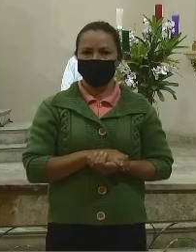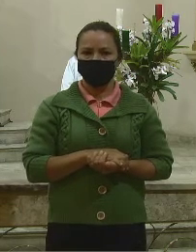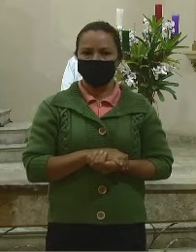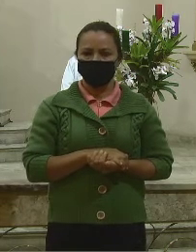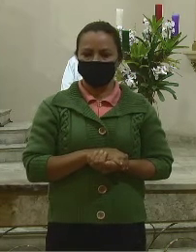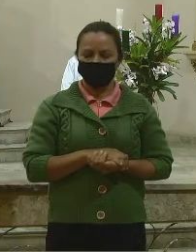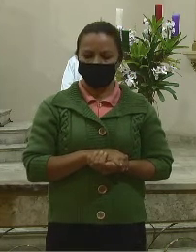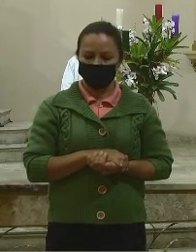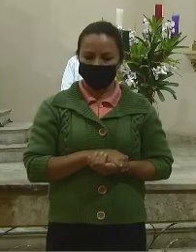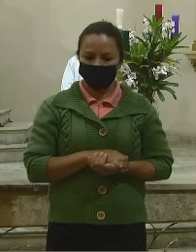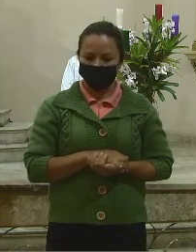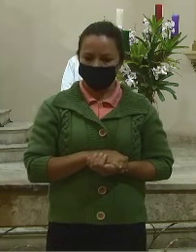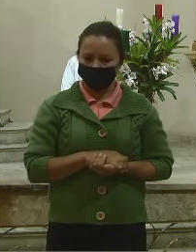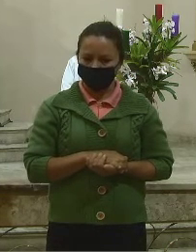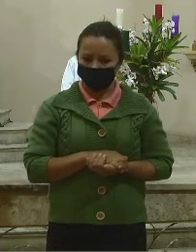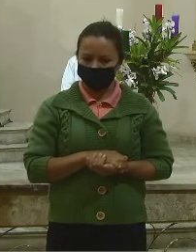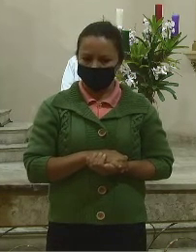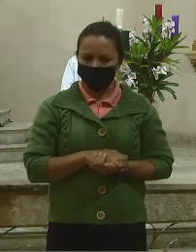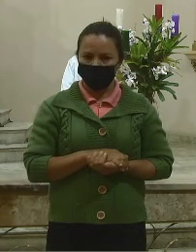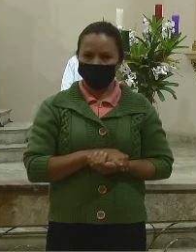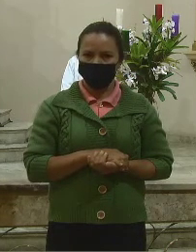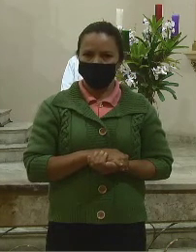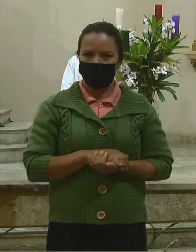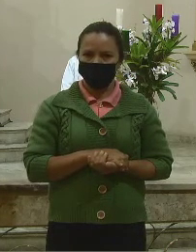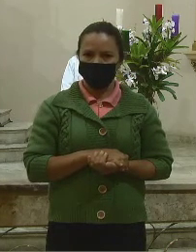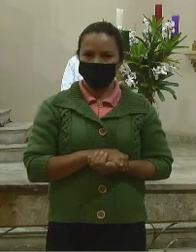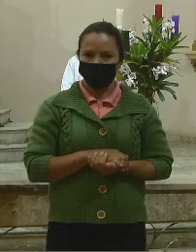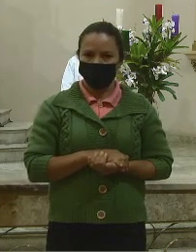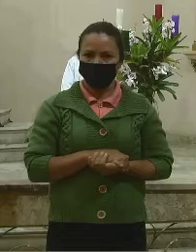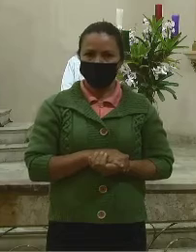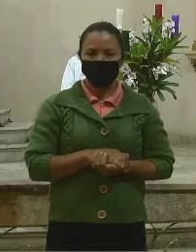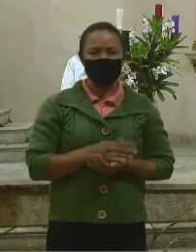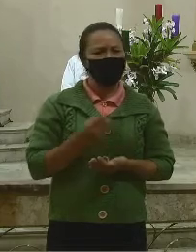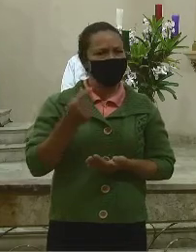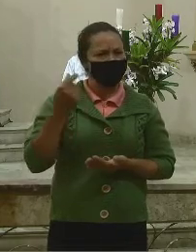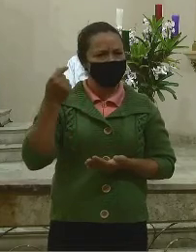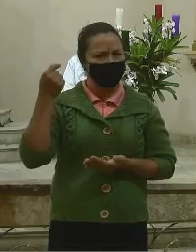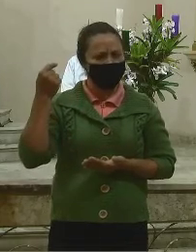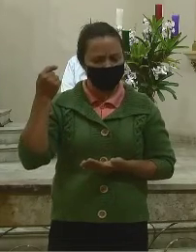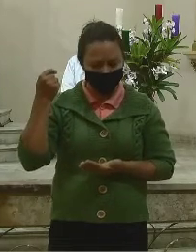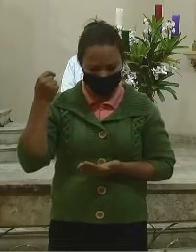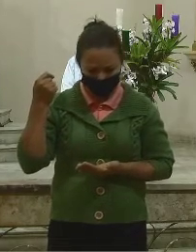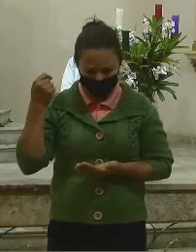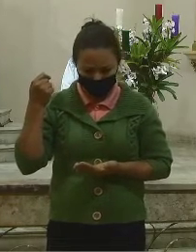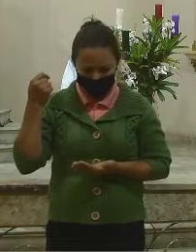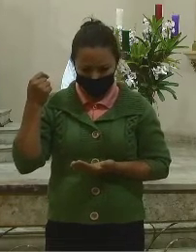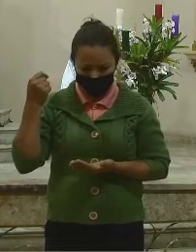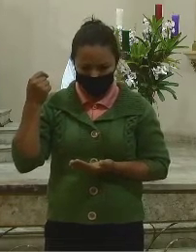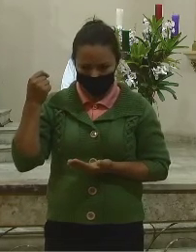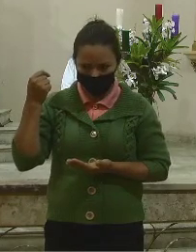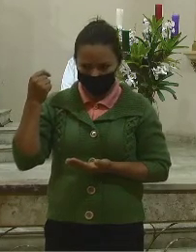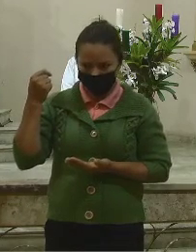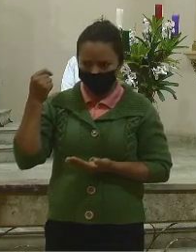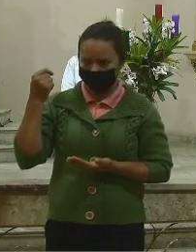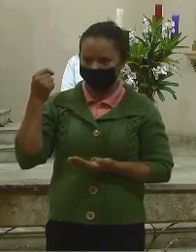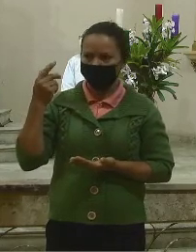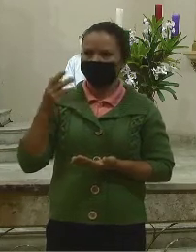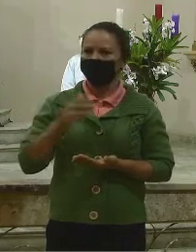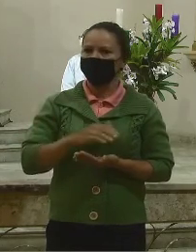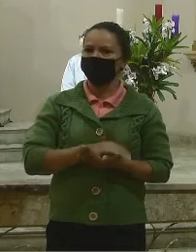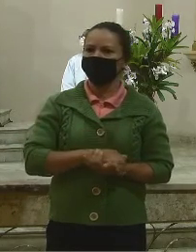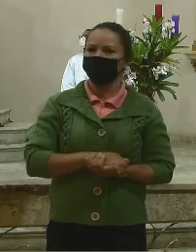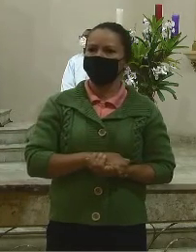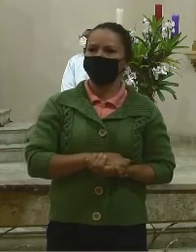para a Cúria Romana e o Papa, certa vez pregou um retiro inteiro, inspirado nesta página